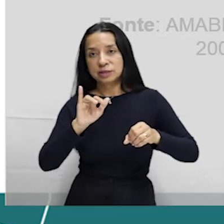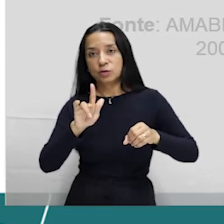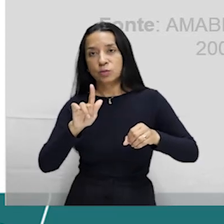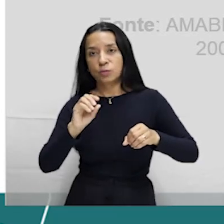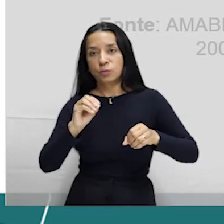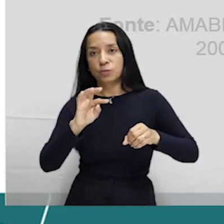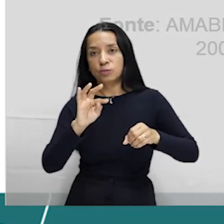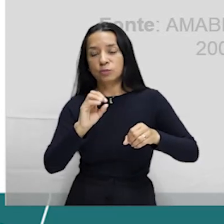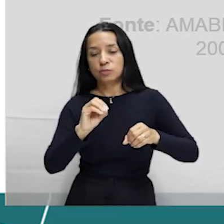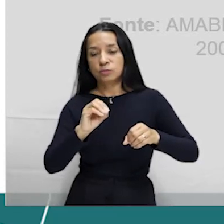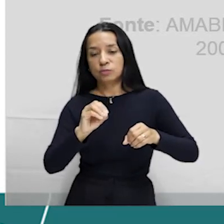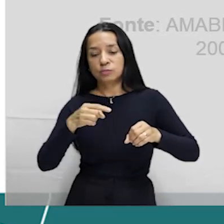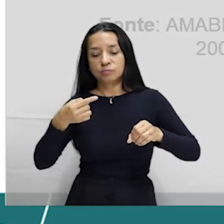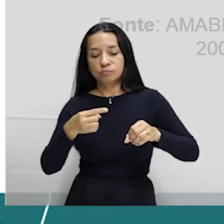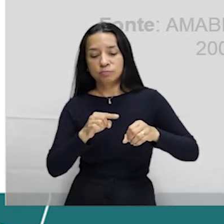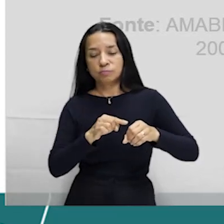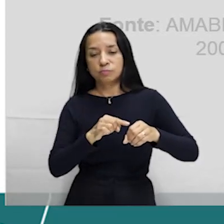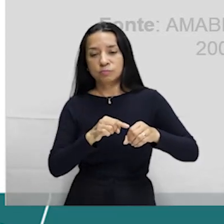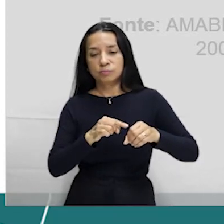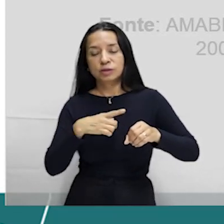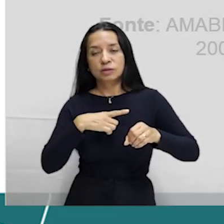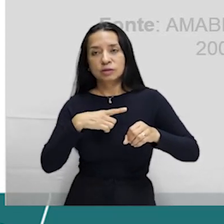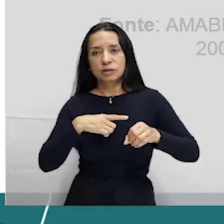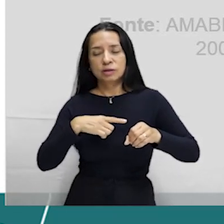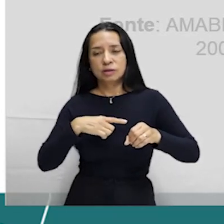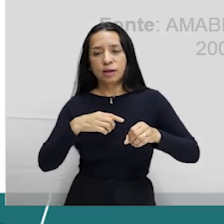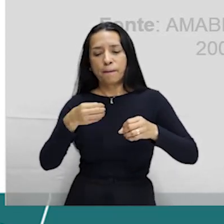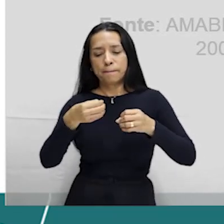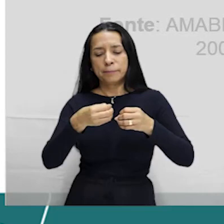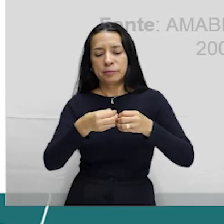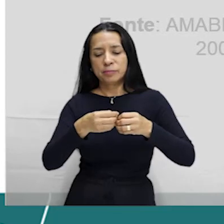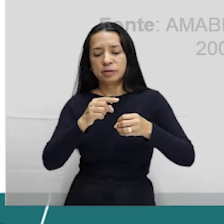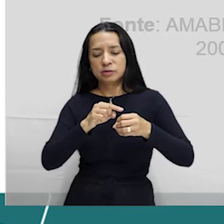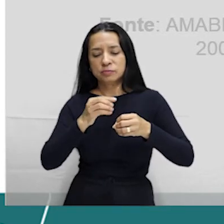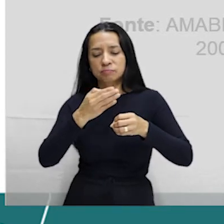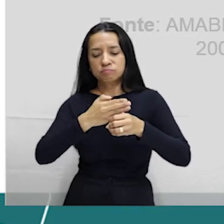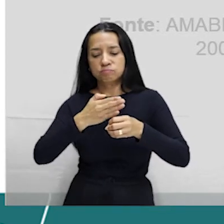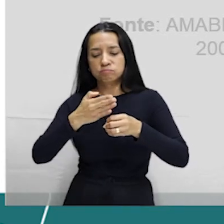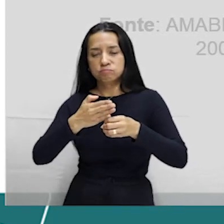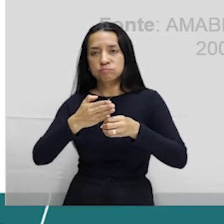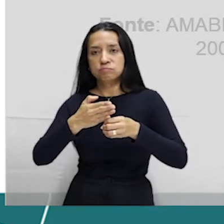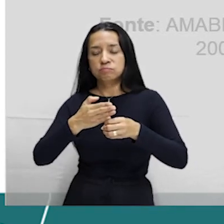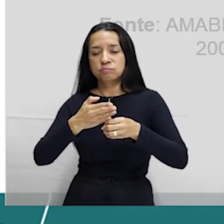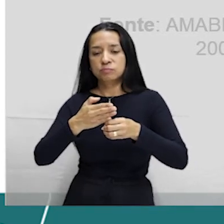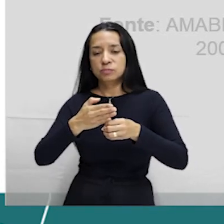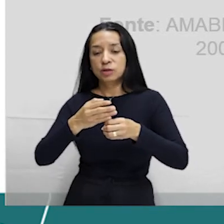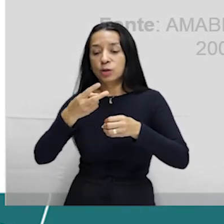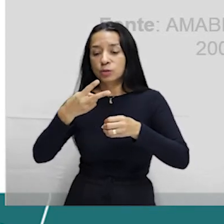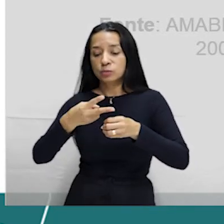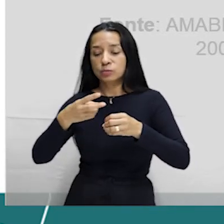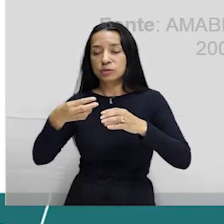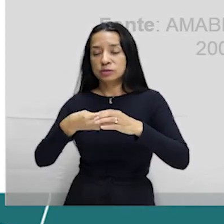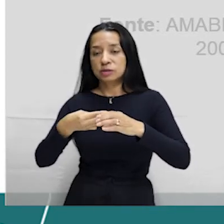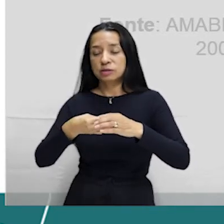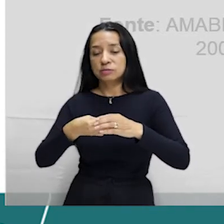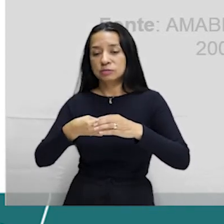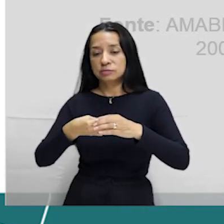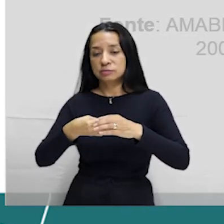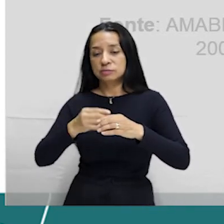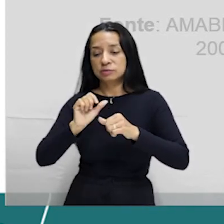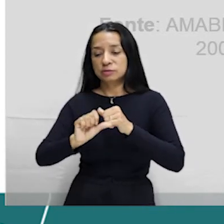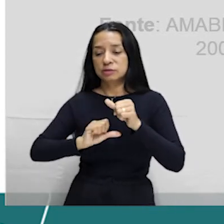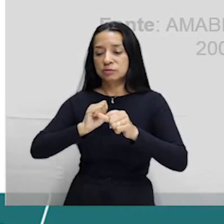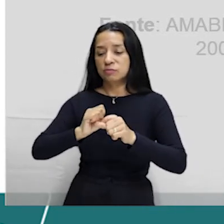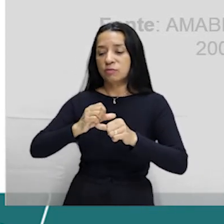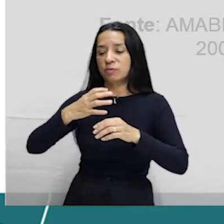Esse zigoto ele vai passar por uma primeira divisão celular, né, uma segmentação, vai dar origem a duas células se transformam